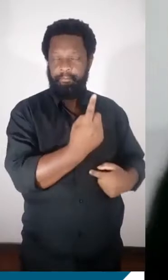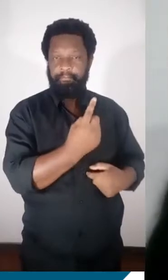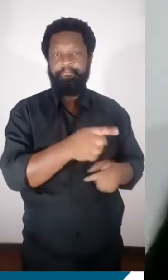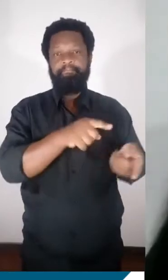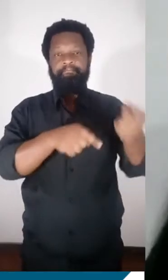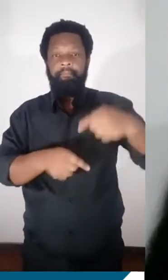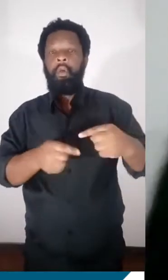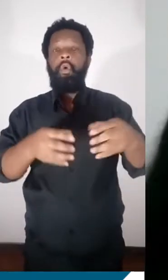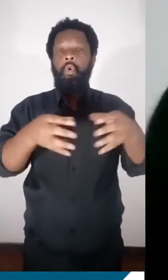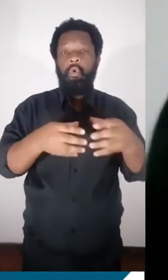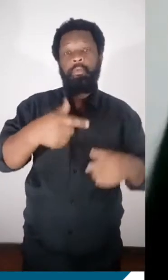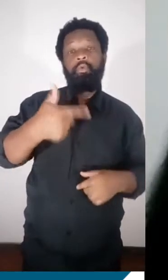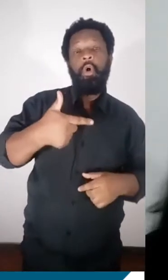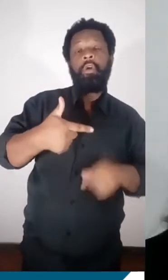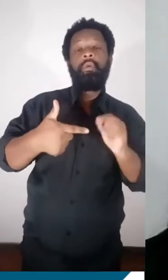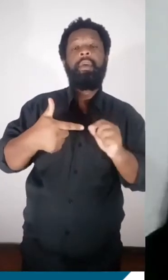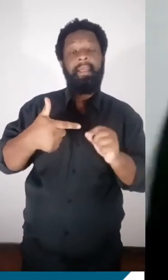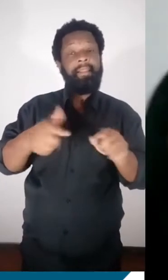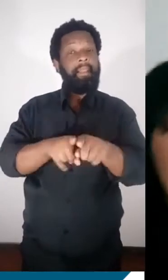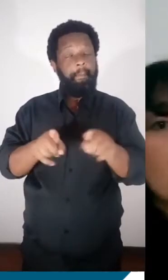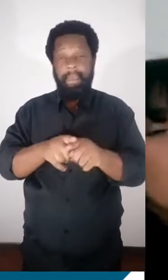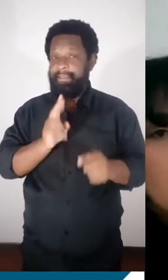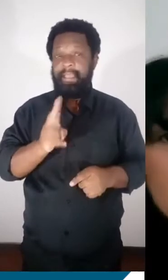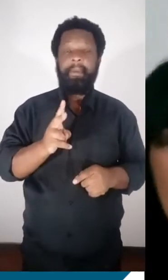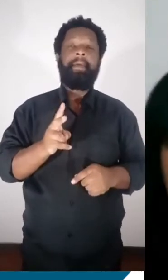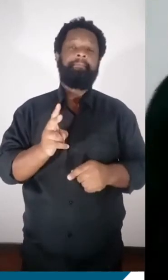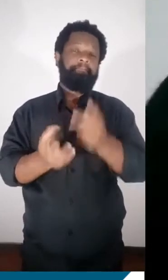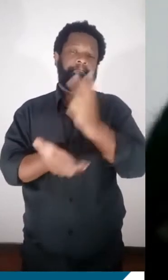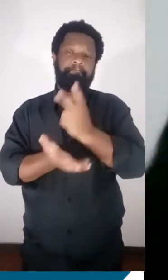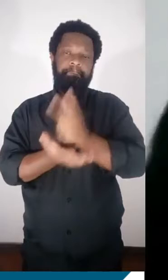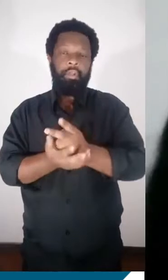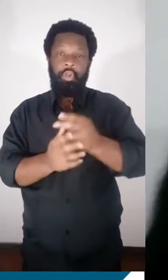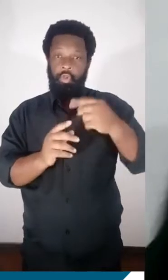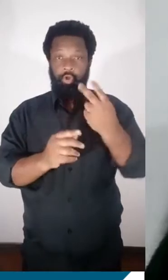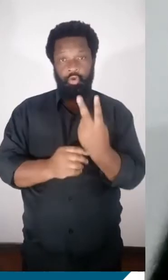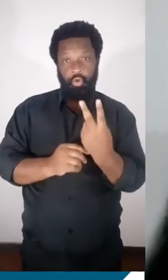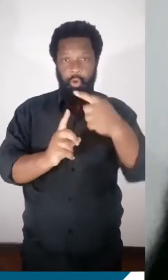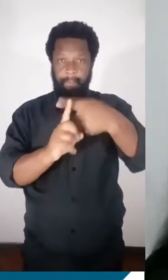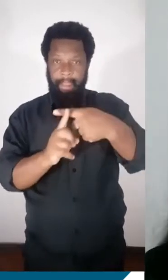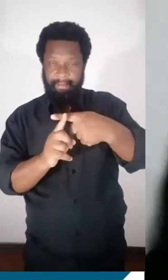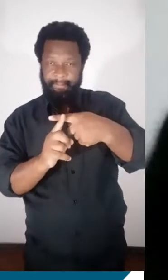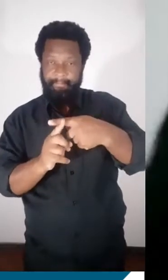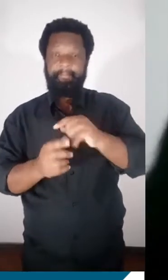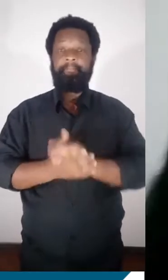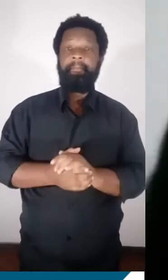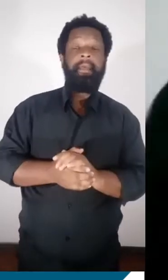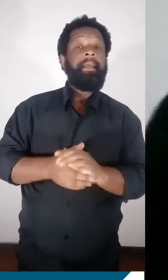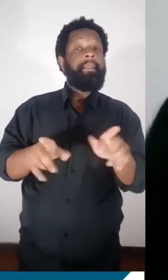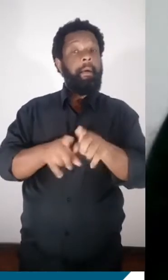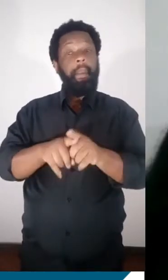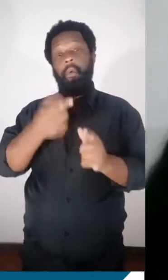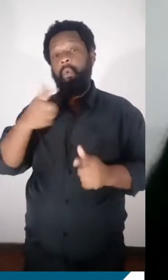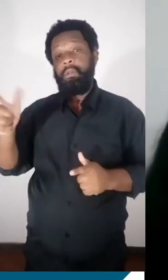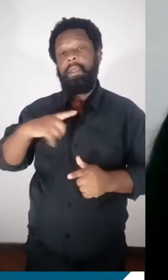O grupo 2, que é o grupo dos metais alcalinos terrosos, também todos têm carga fixa, 2 mais ou mais 2, tudo bem?